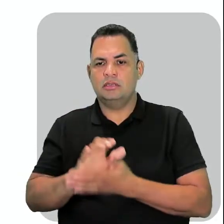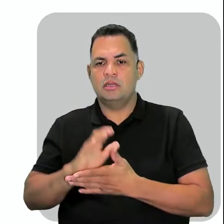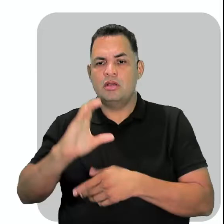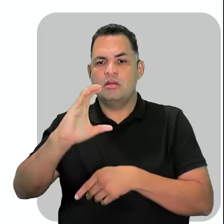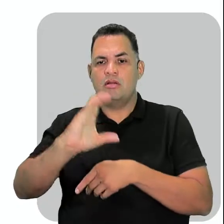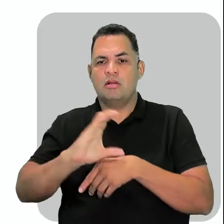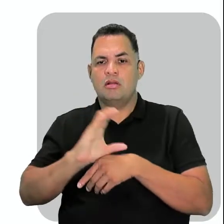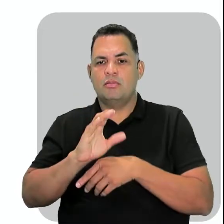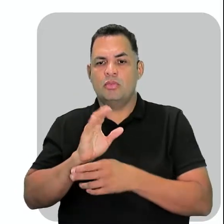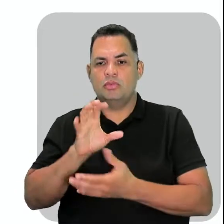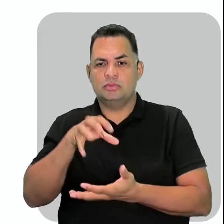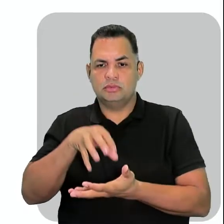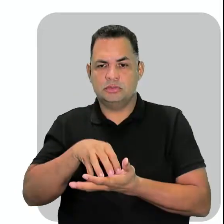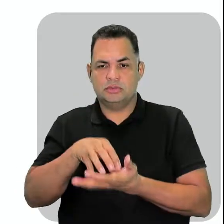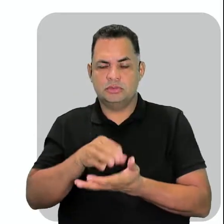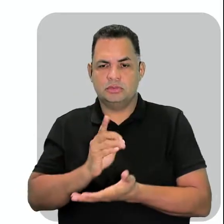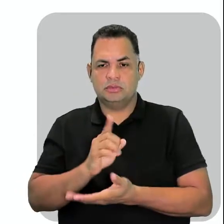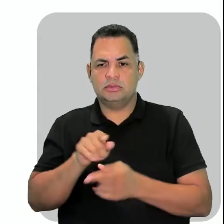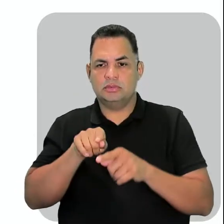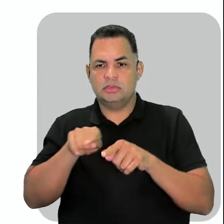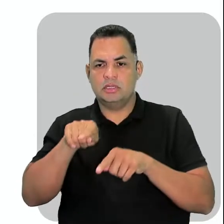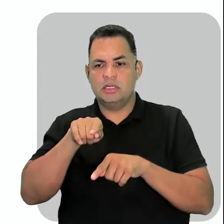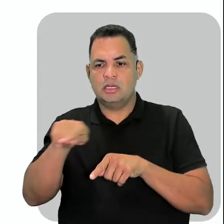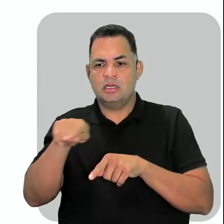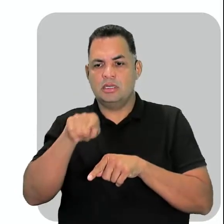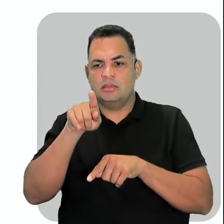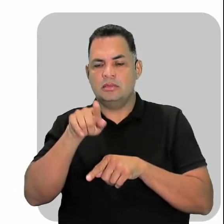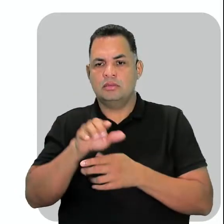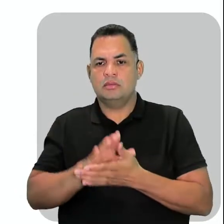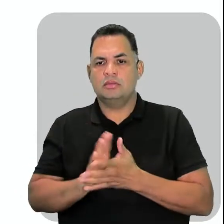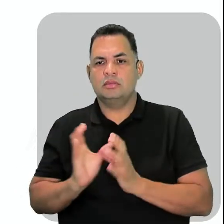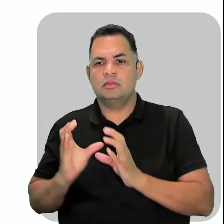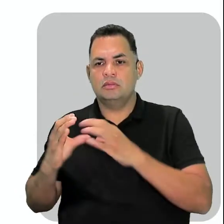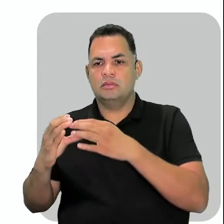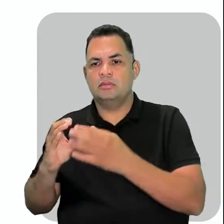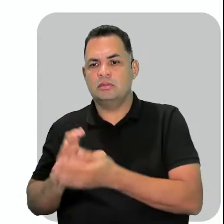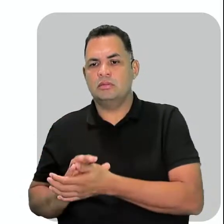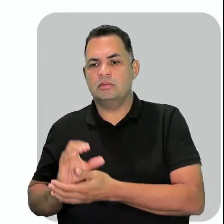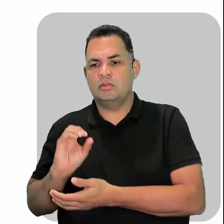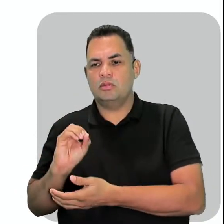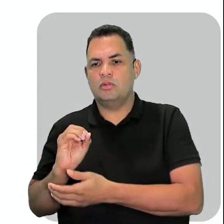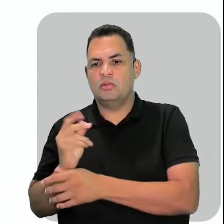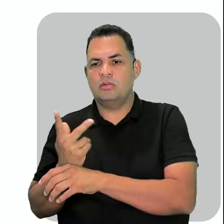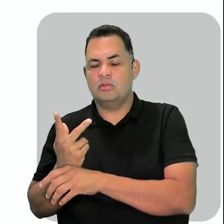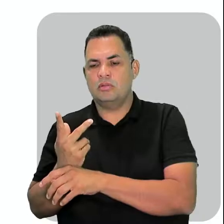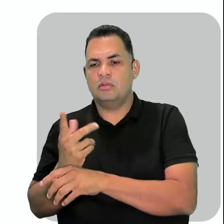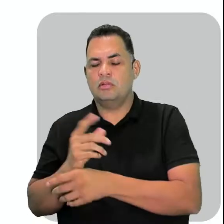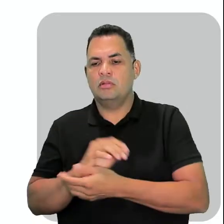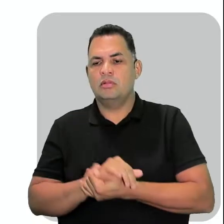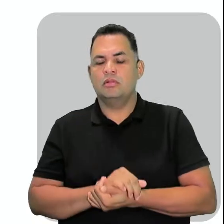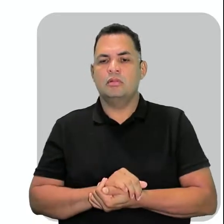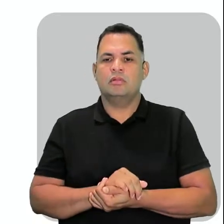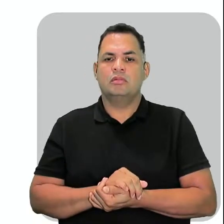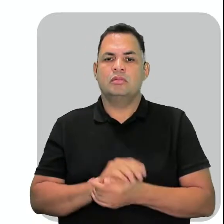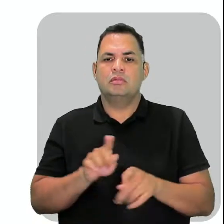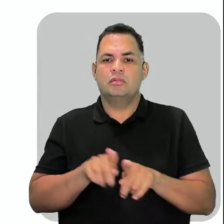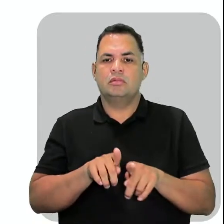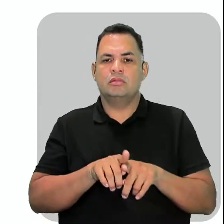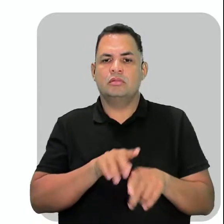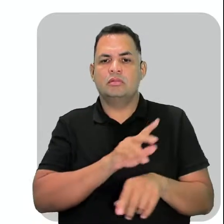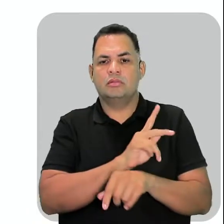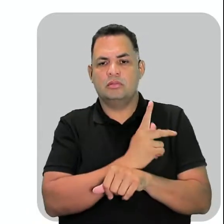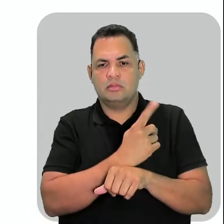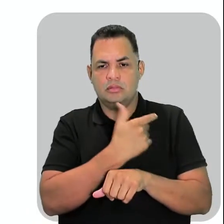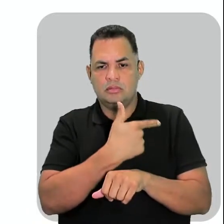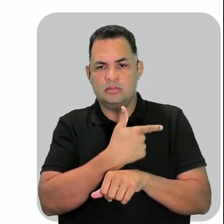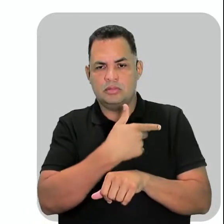carbono central, ligado a ele está o grupo carboxílico, aqui nós temos o